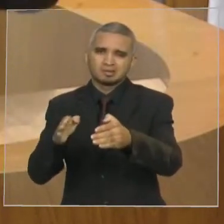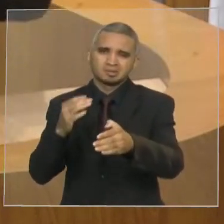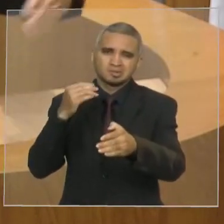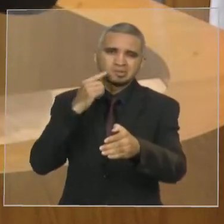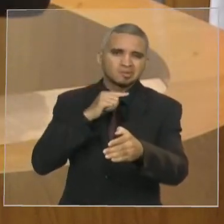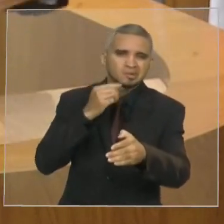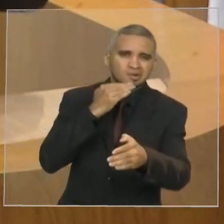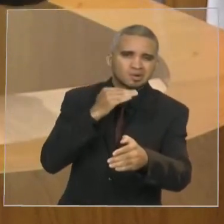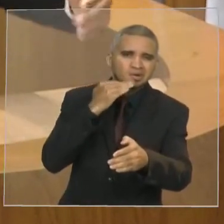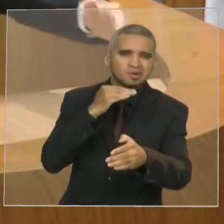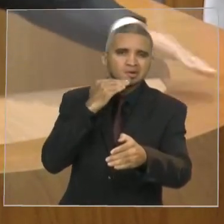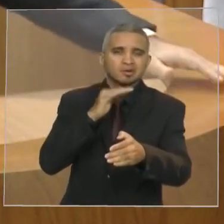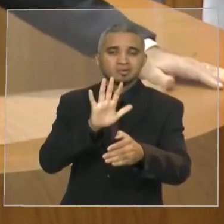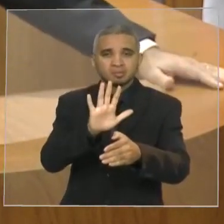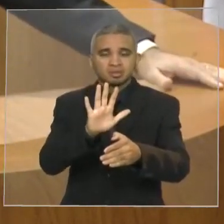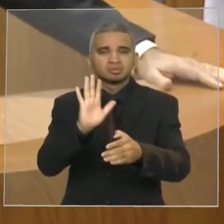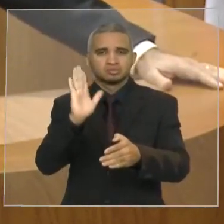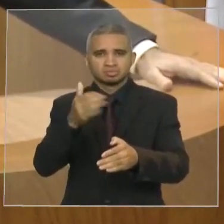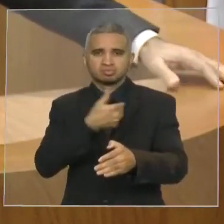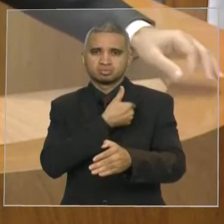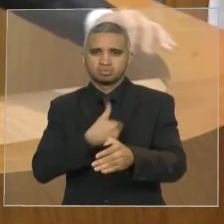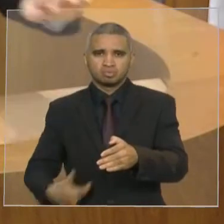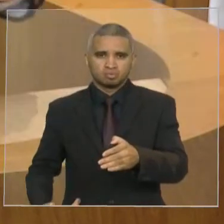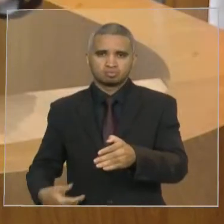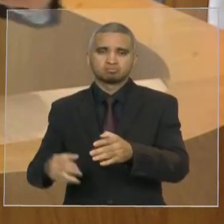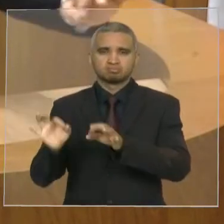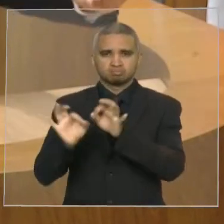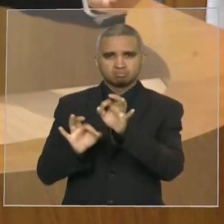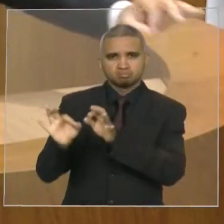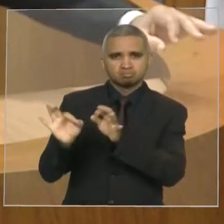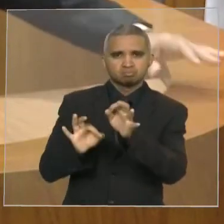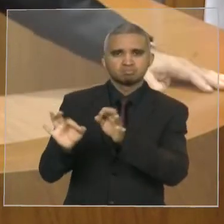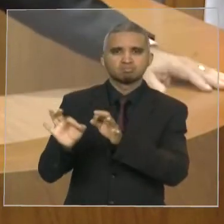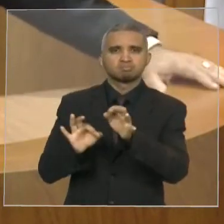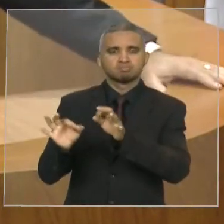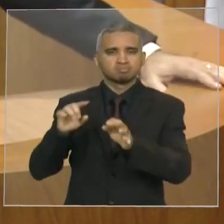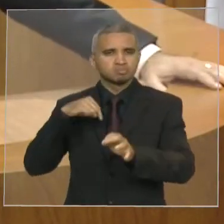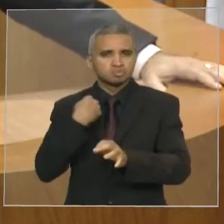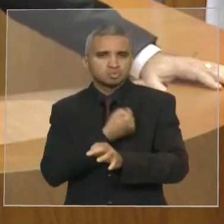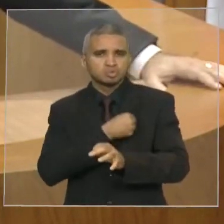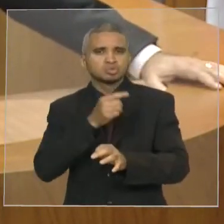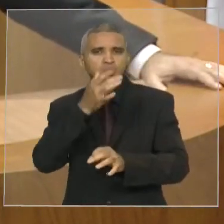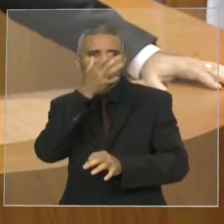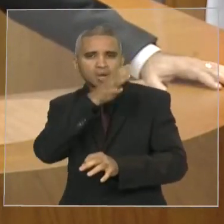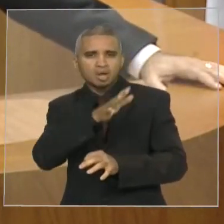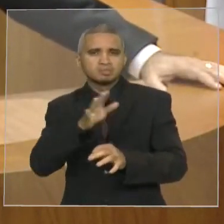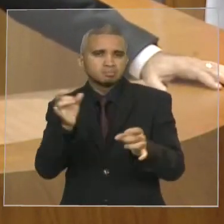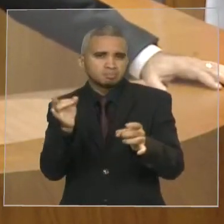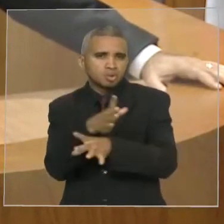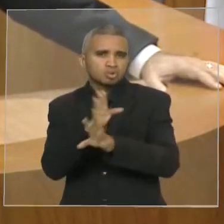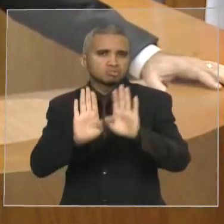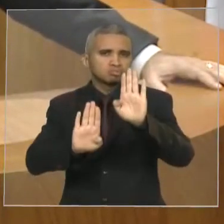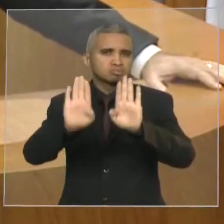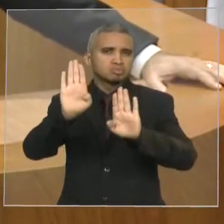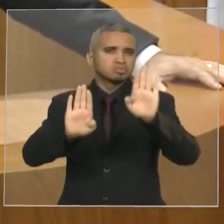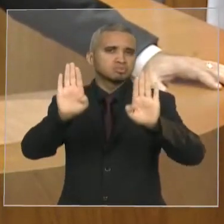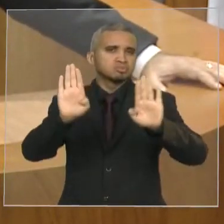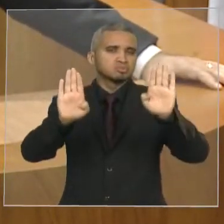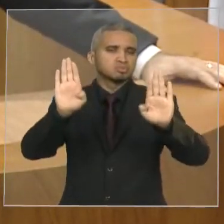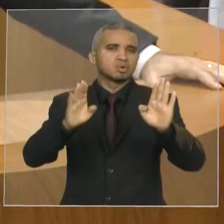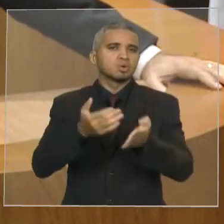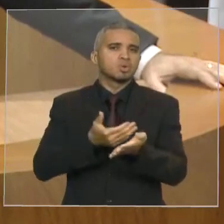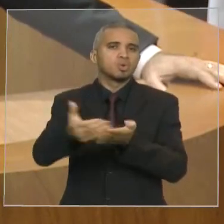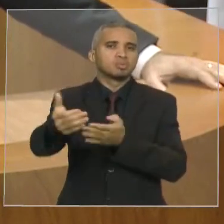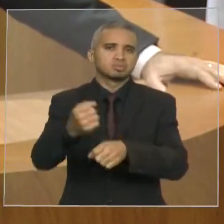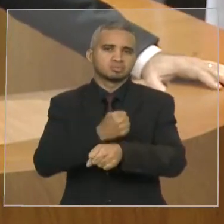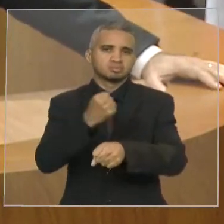meandros técnicos estão avançando, e estamos finalmente terminando a licitação para iniciar aquela obra tão